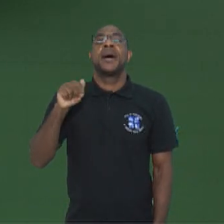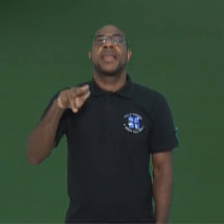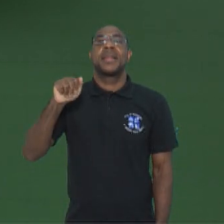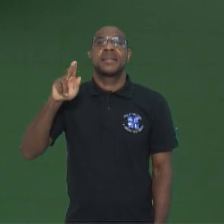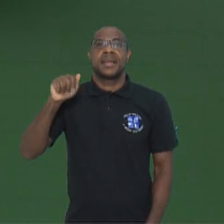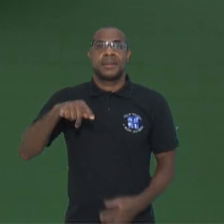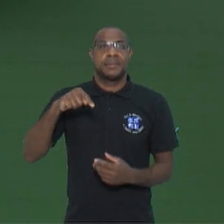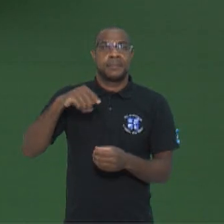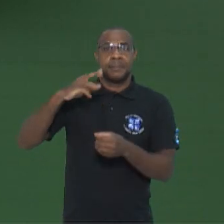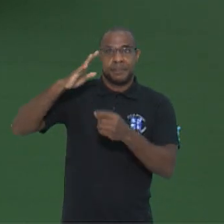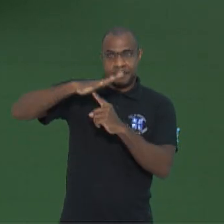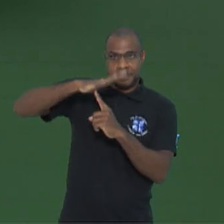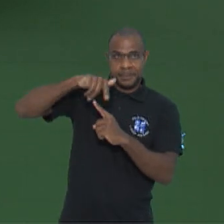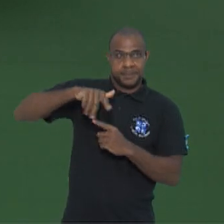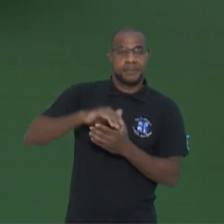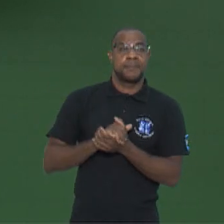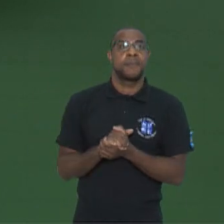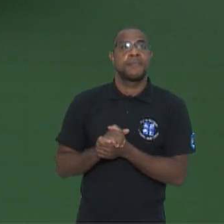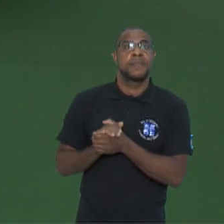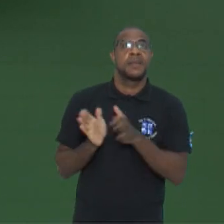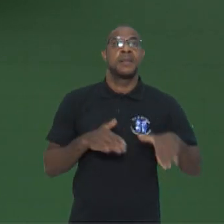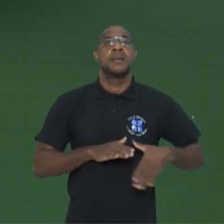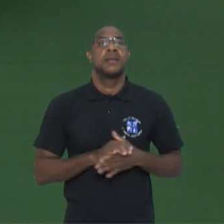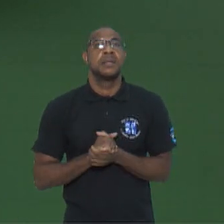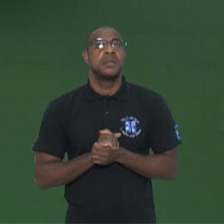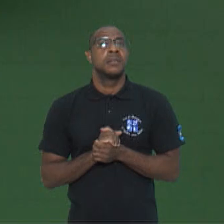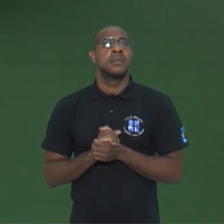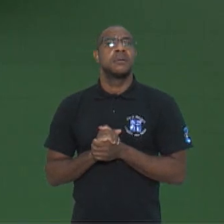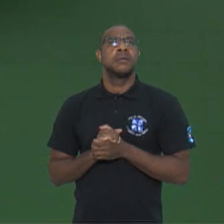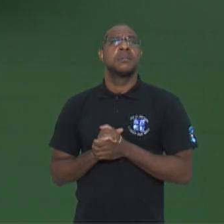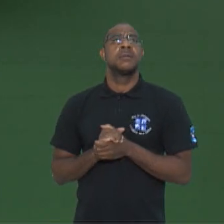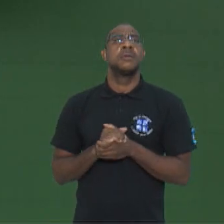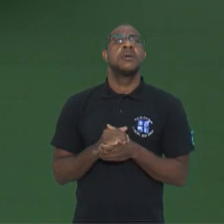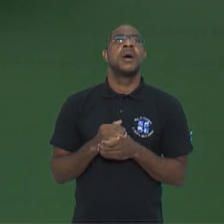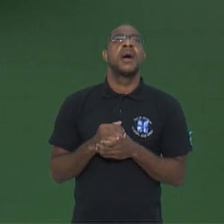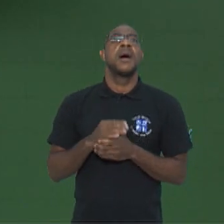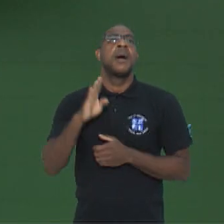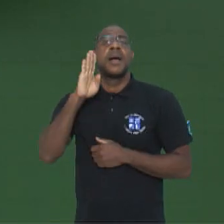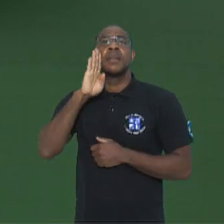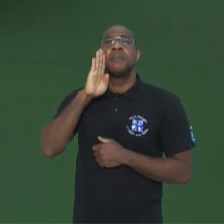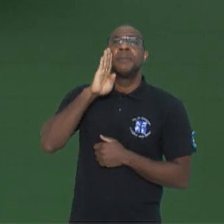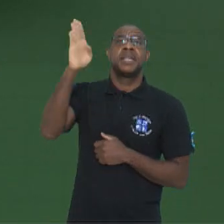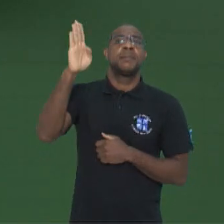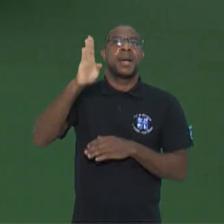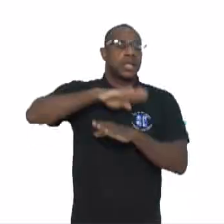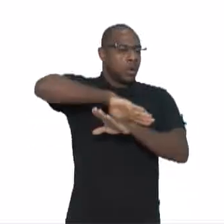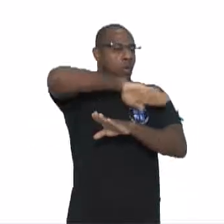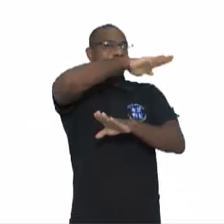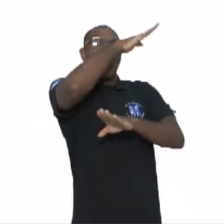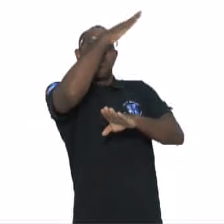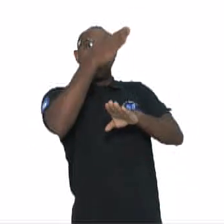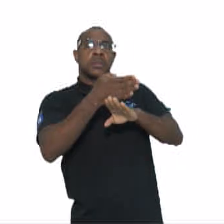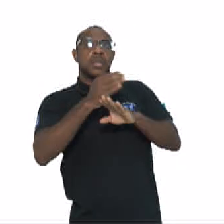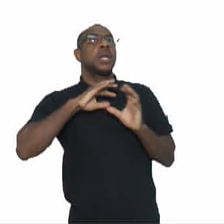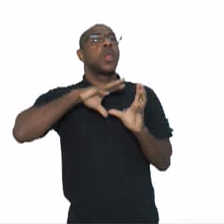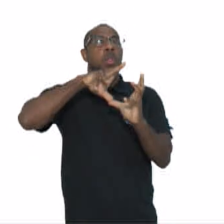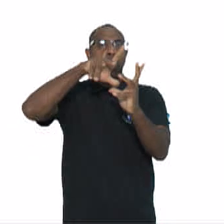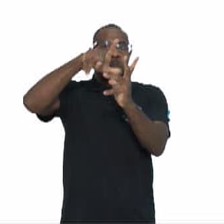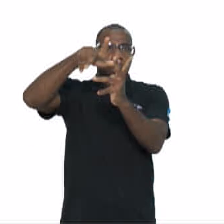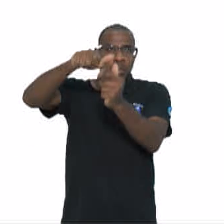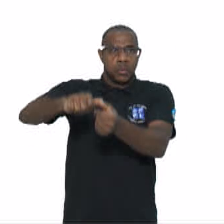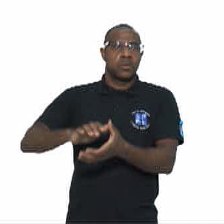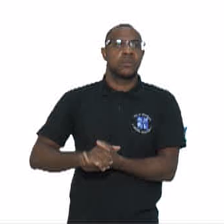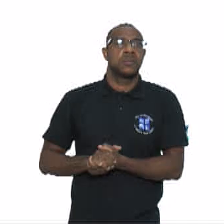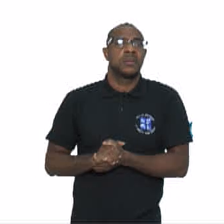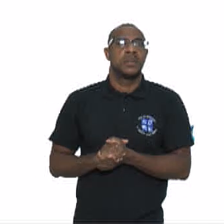certo. Montanhas pelo mundo. Vamos falar um pouquinho das principais montanhas ao redor do mundo. Então, vamos lá. Temos um projeto que é muito